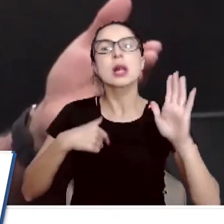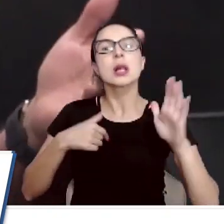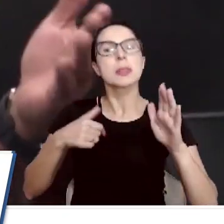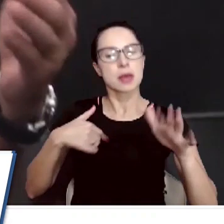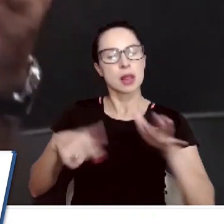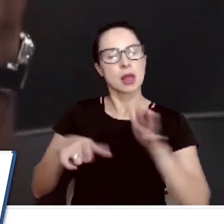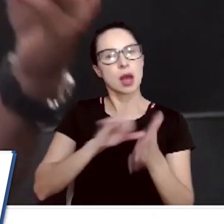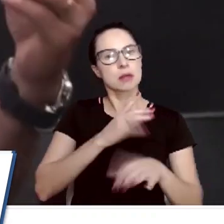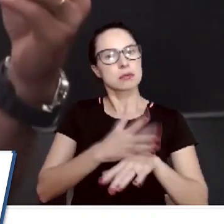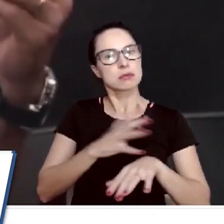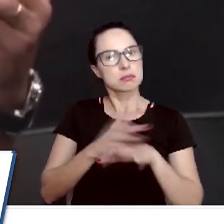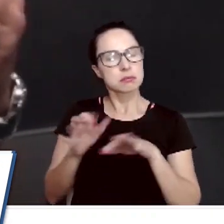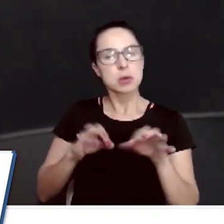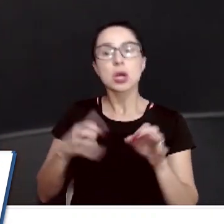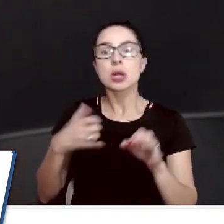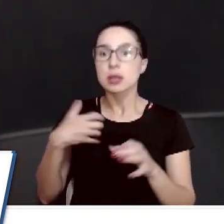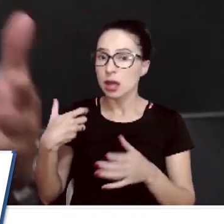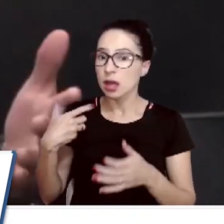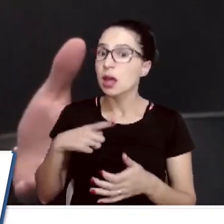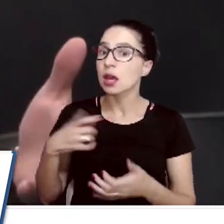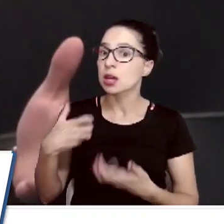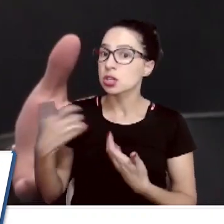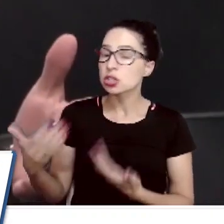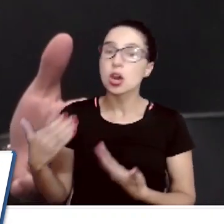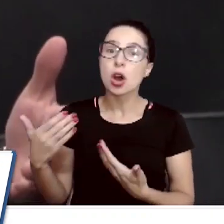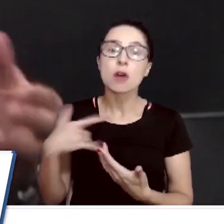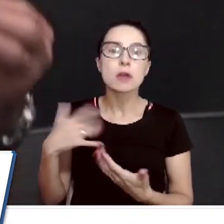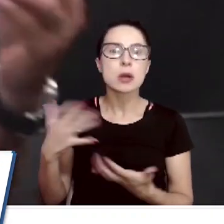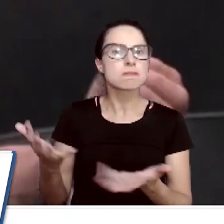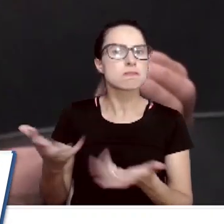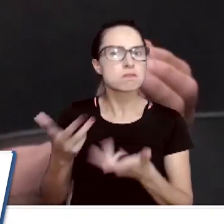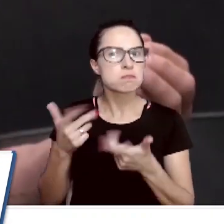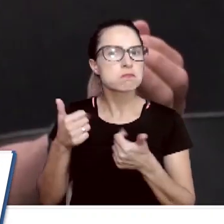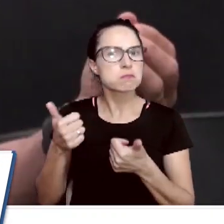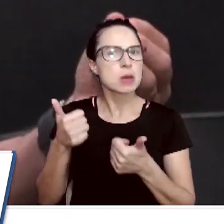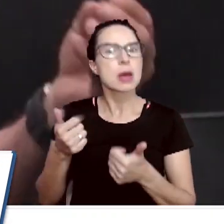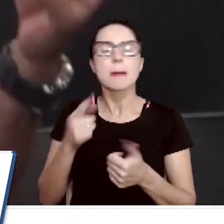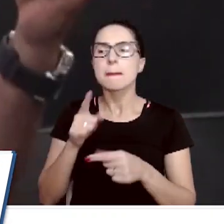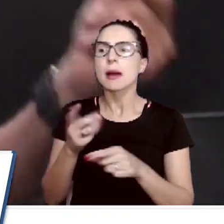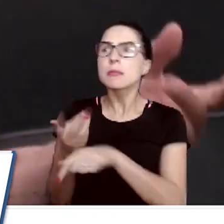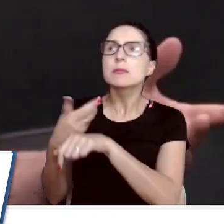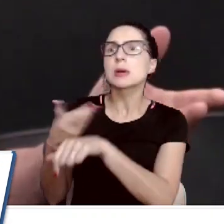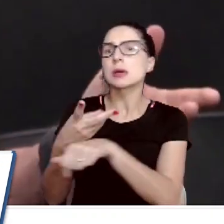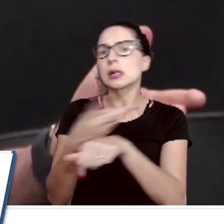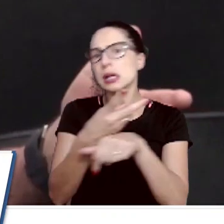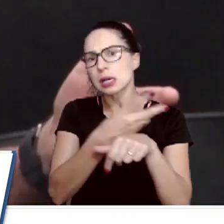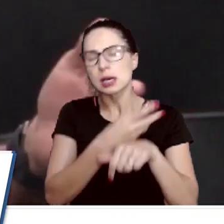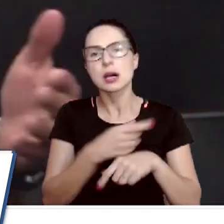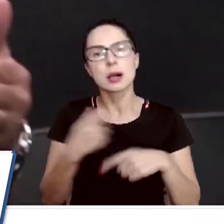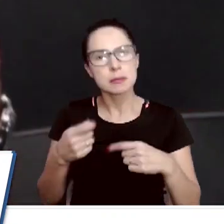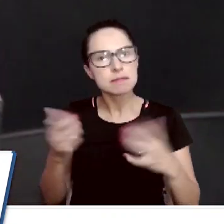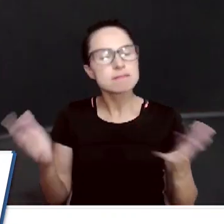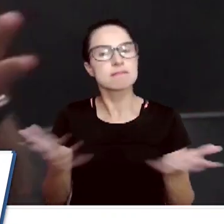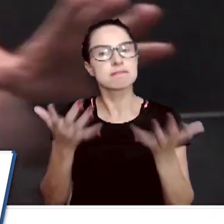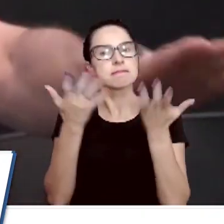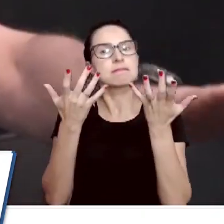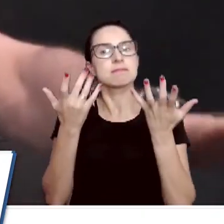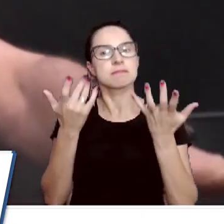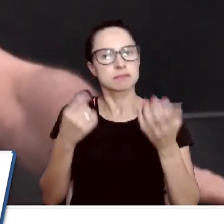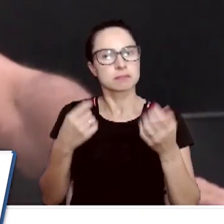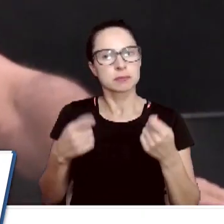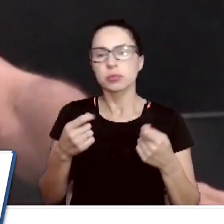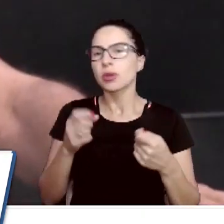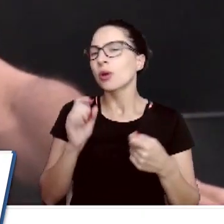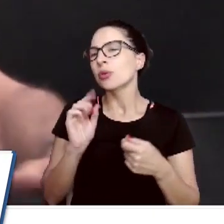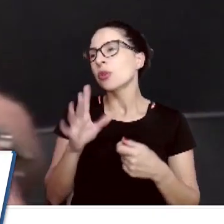para isso, então nós temos jovens por aí que estão extremamente preparados, mas nós temos que buscá-los, nós temos que despertá-los. Eu acho que é não apenas